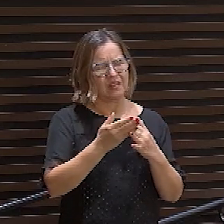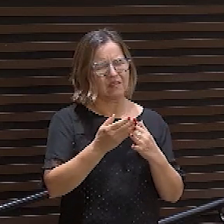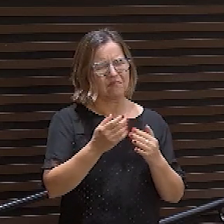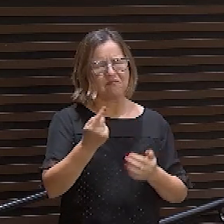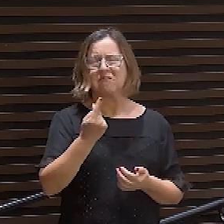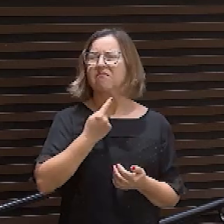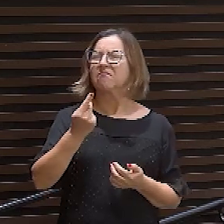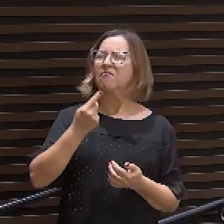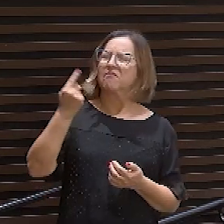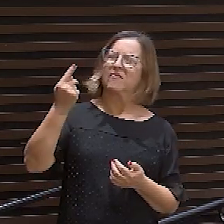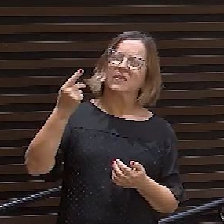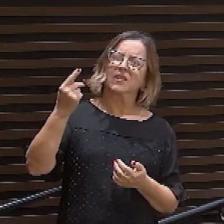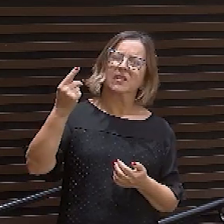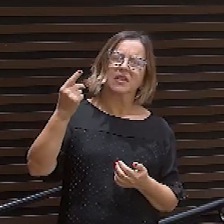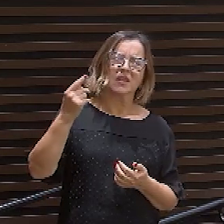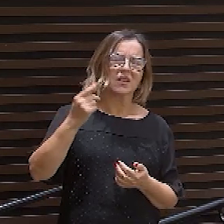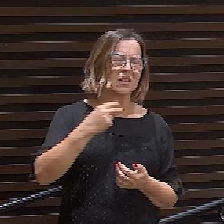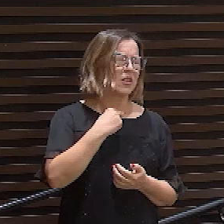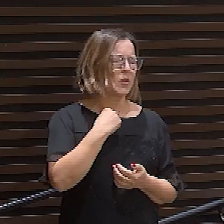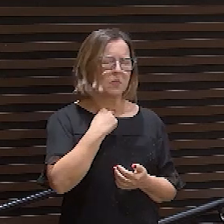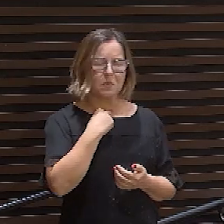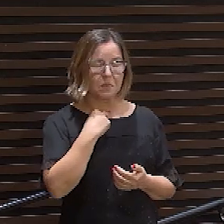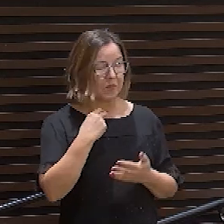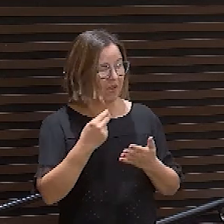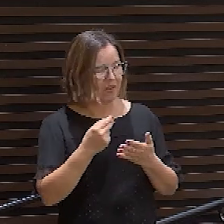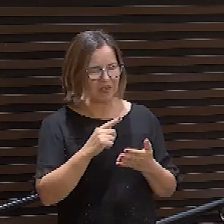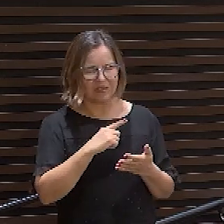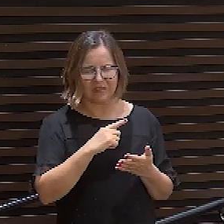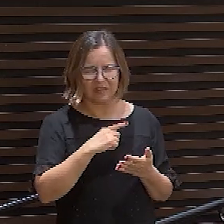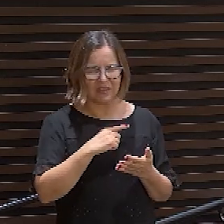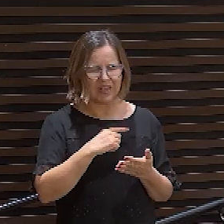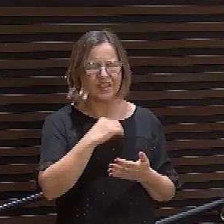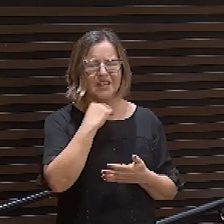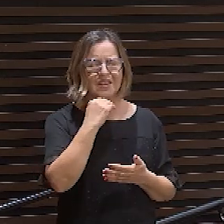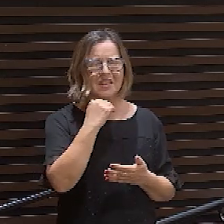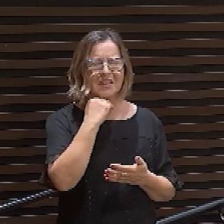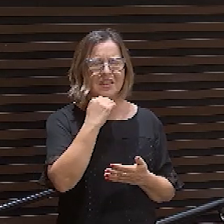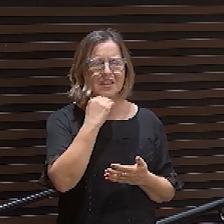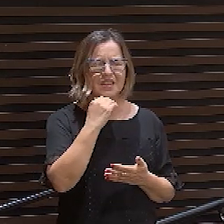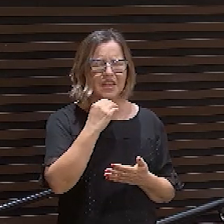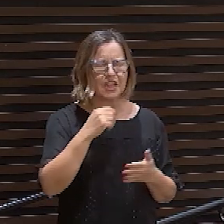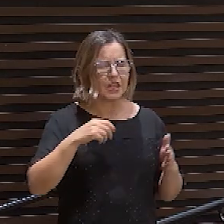ninguém, Senhor. O Senhor sabe. Eu sou muito frágil.